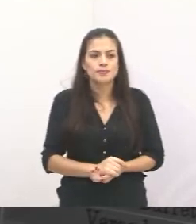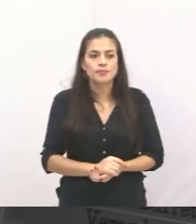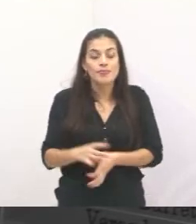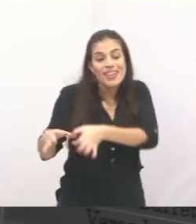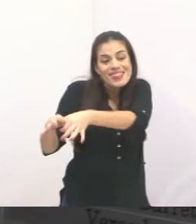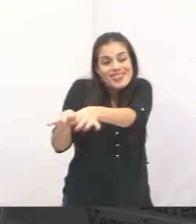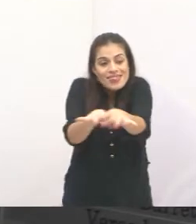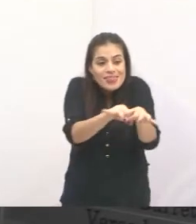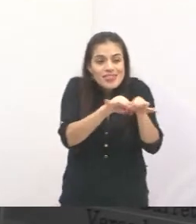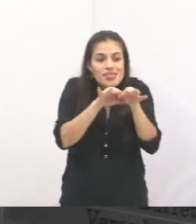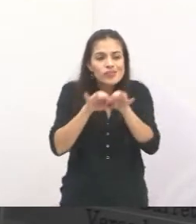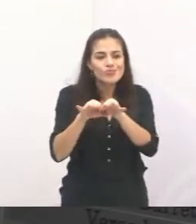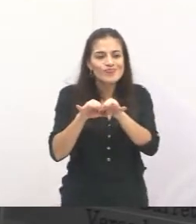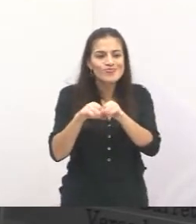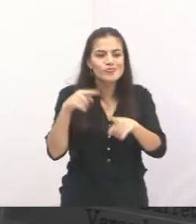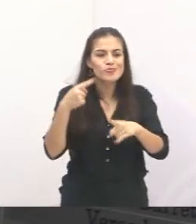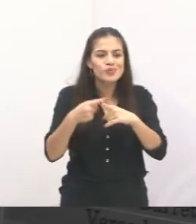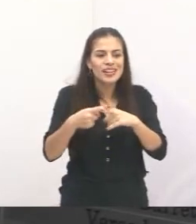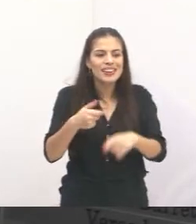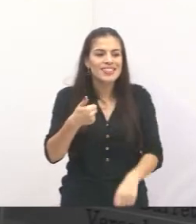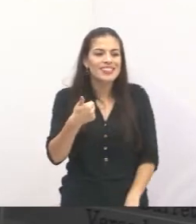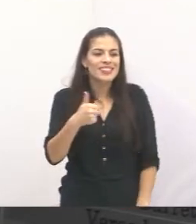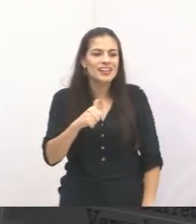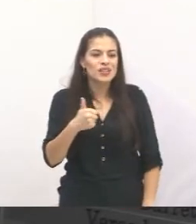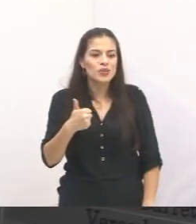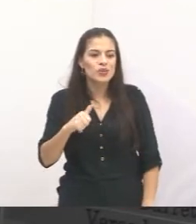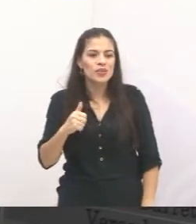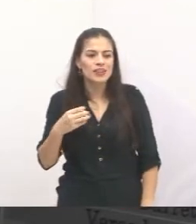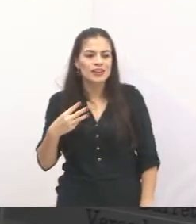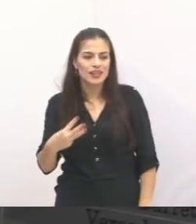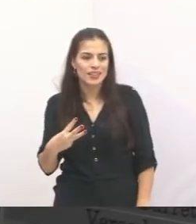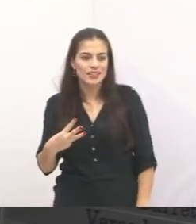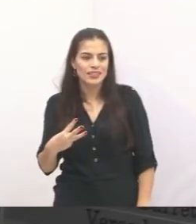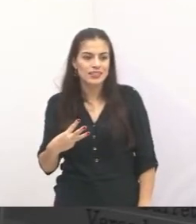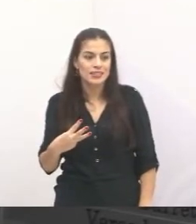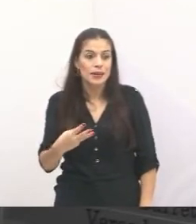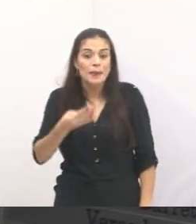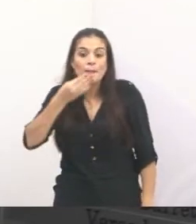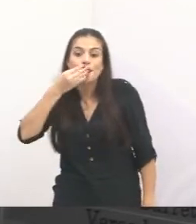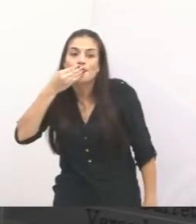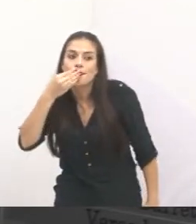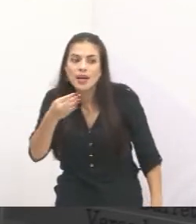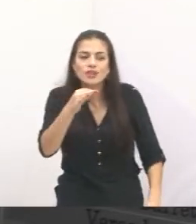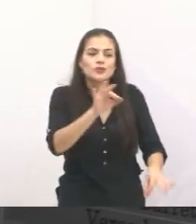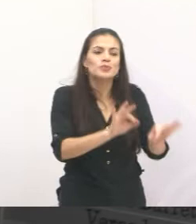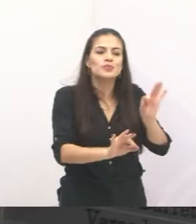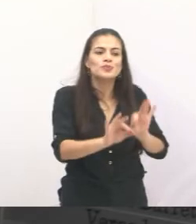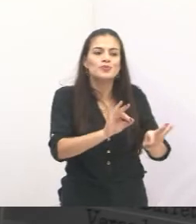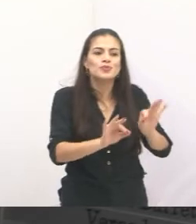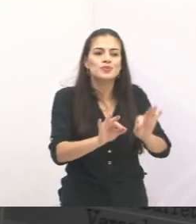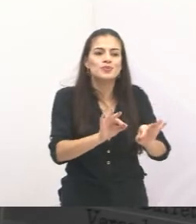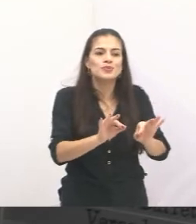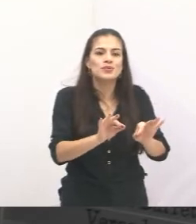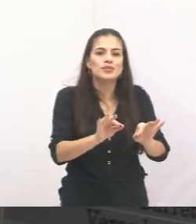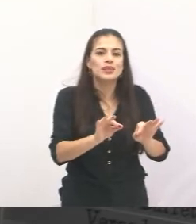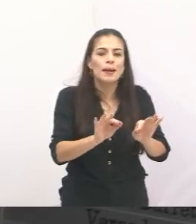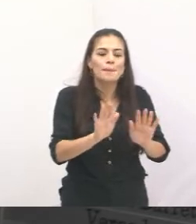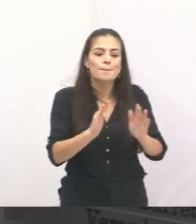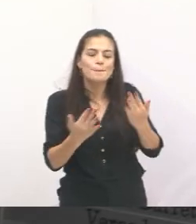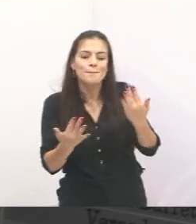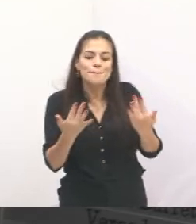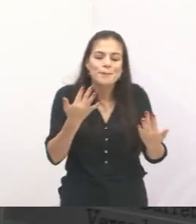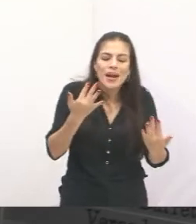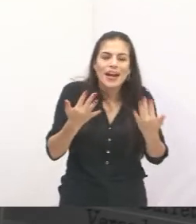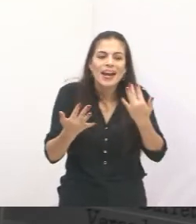uma reforma com similaridade à emenda constitucional 103. Então,